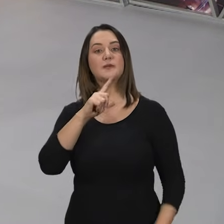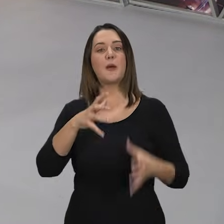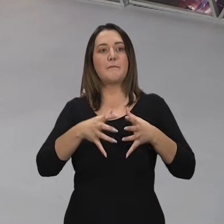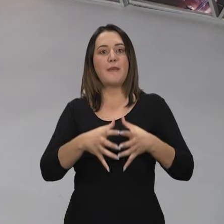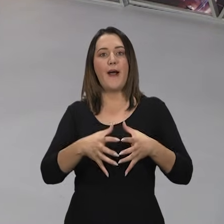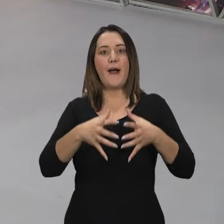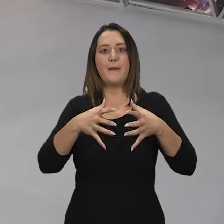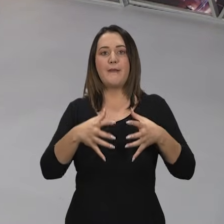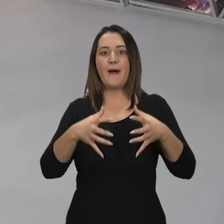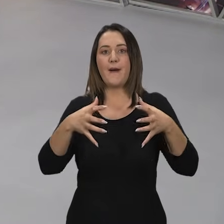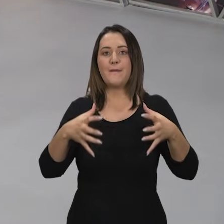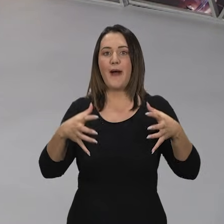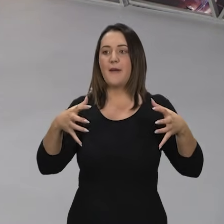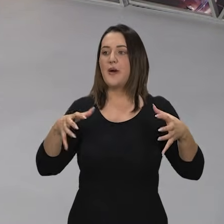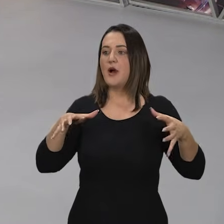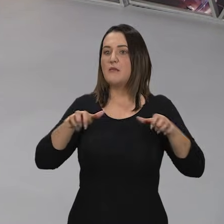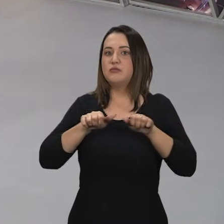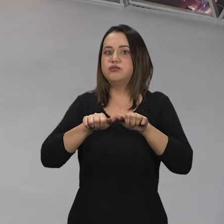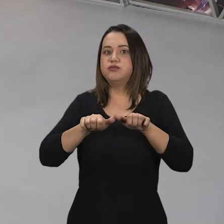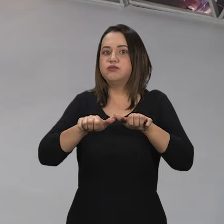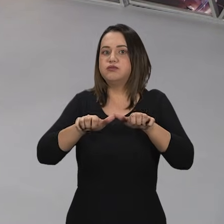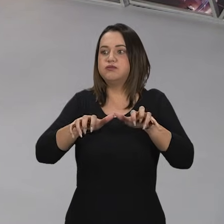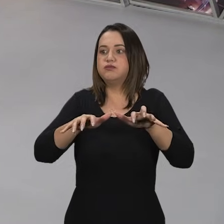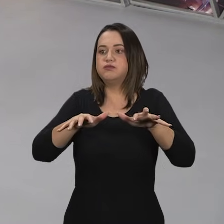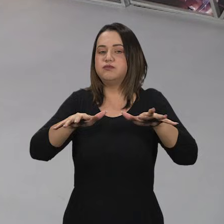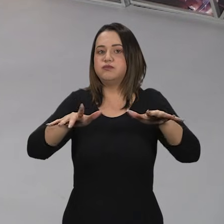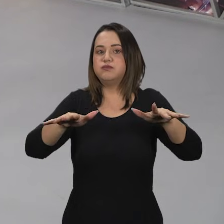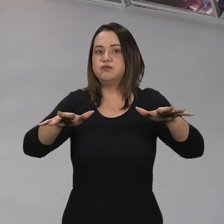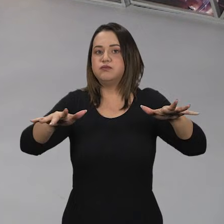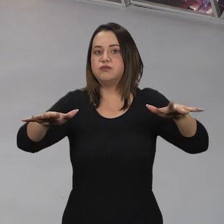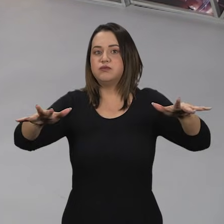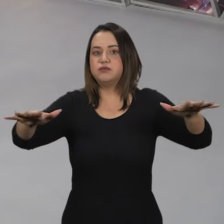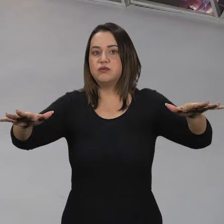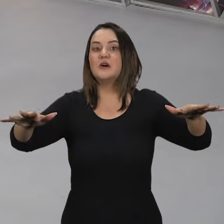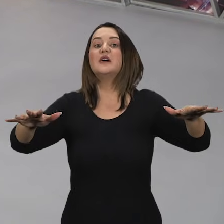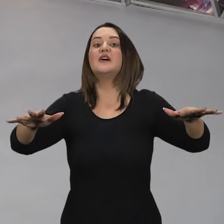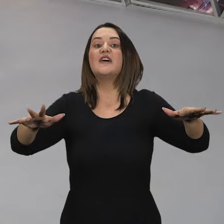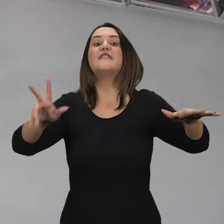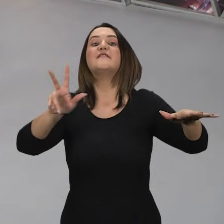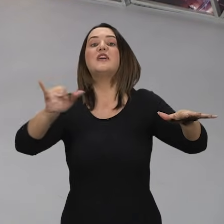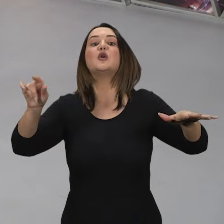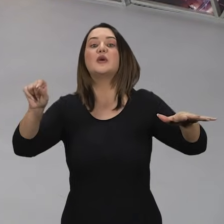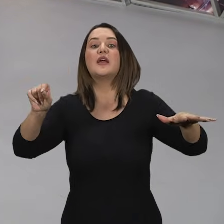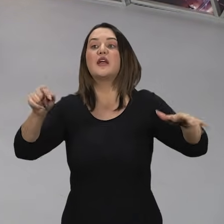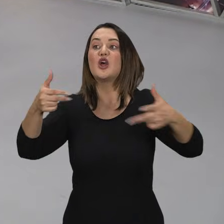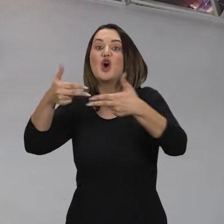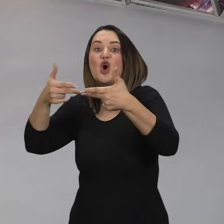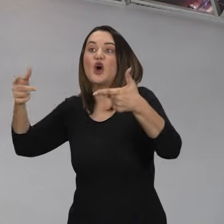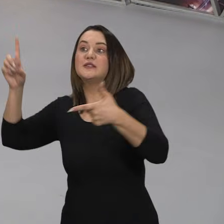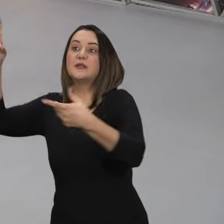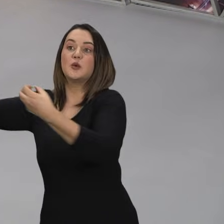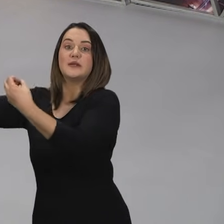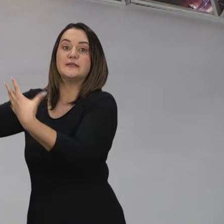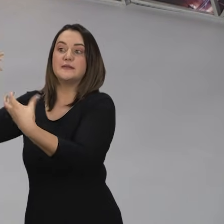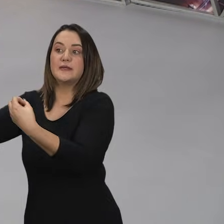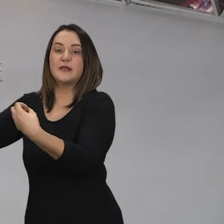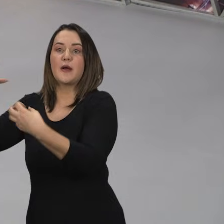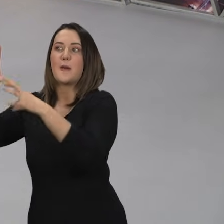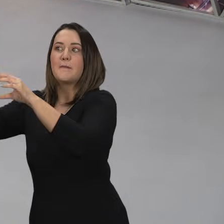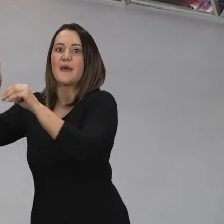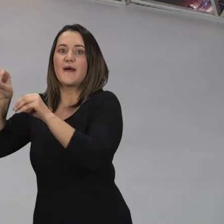que cresceria, dominaria e que iria mexer com as coisas sagradas de